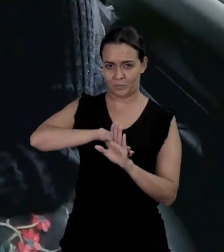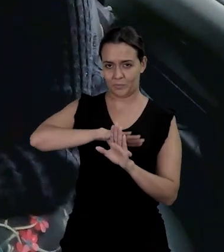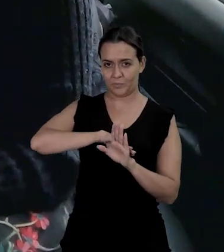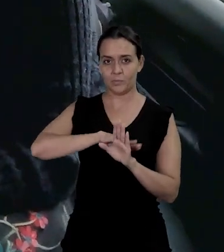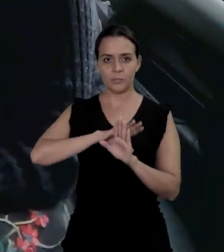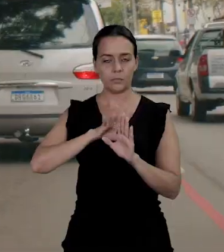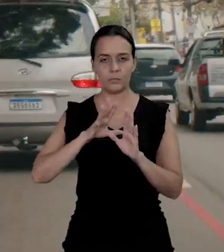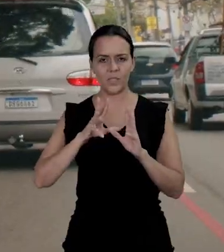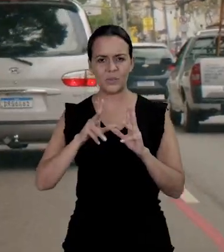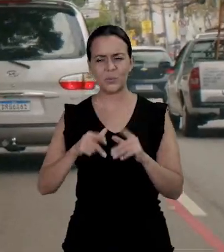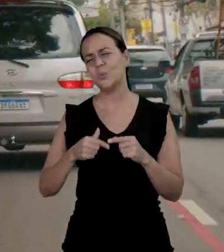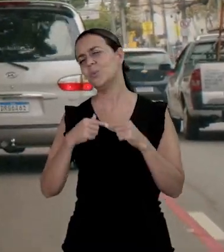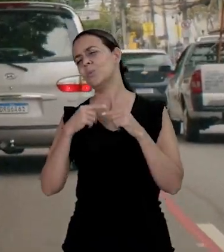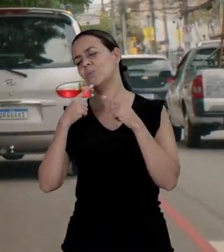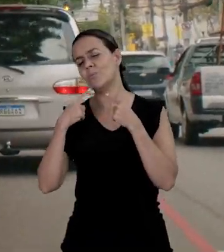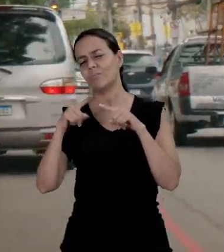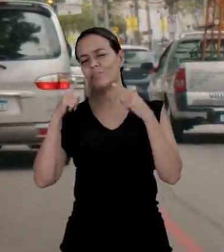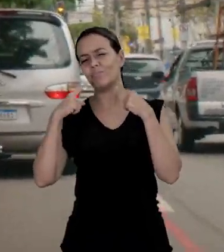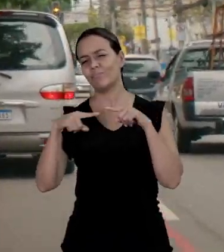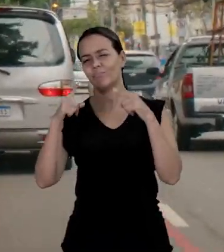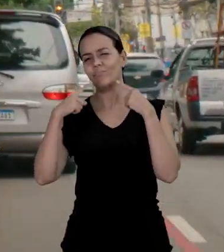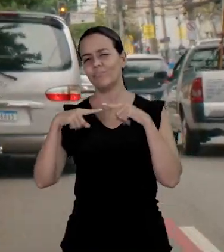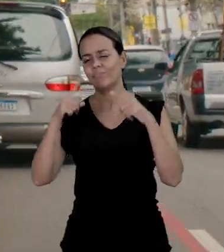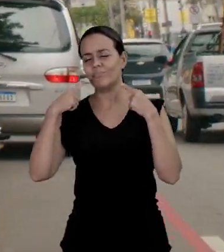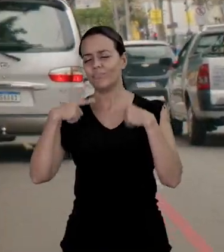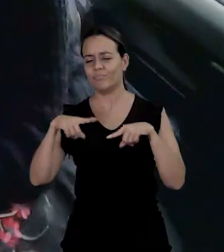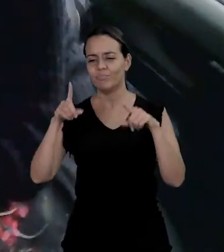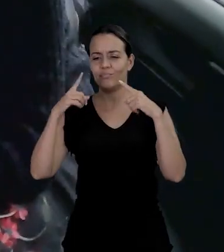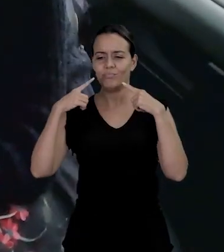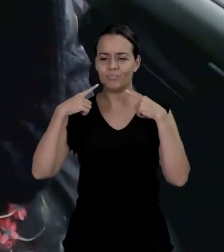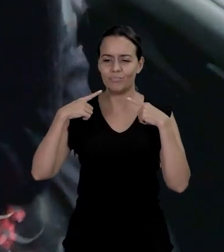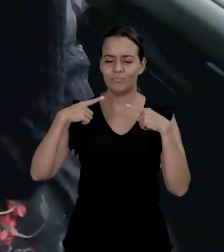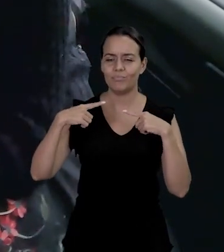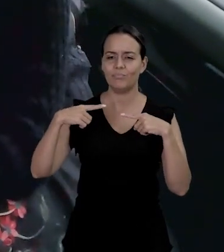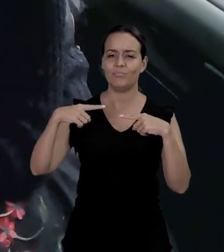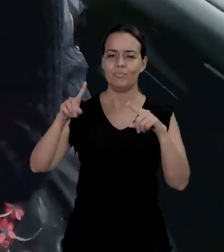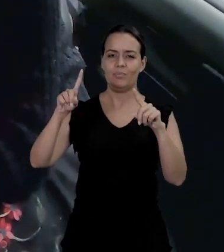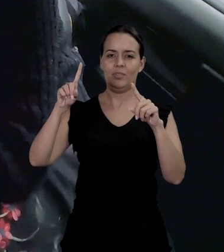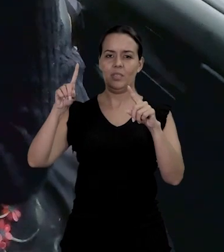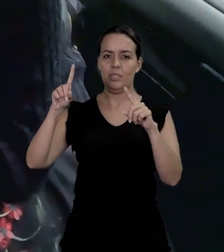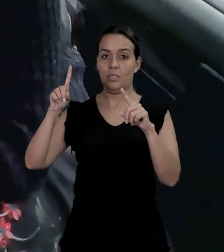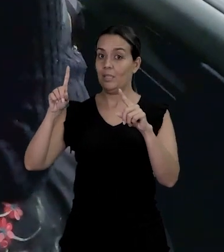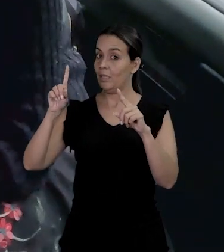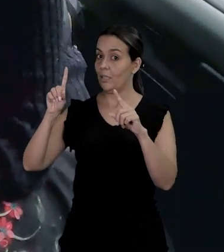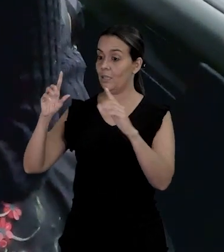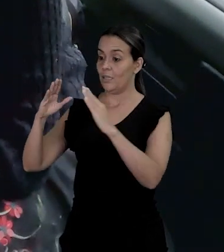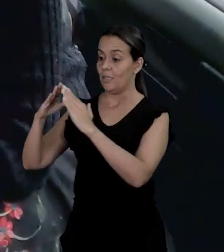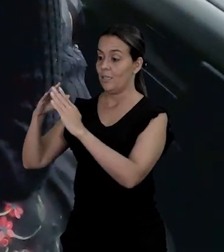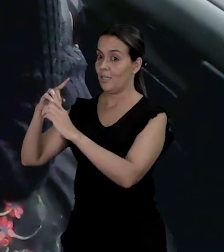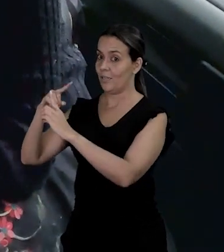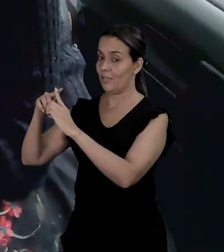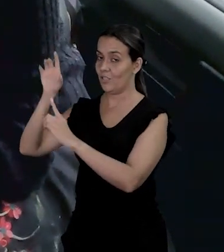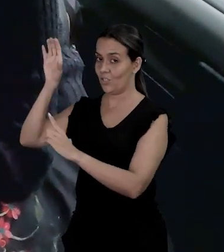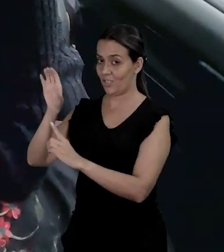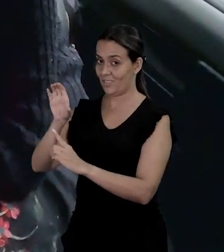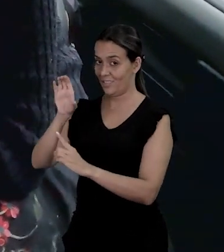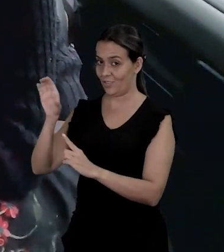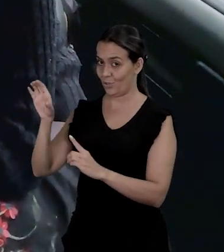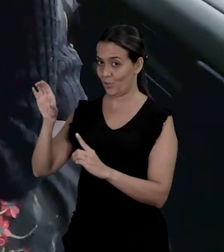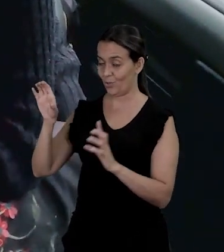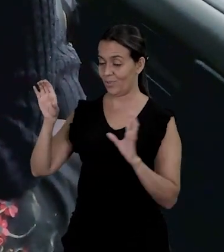gênero e daí por diante. A questão é que todo esse discurso entrou na Igreja Católica, se disseminou em